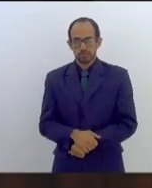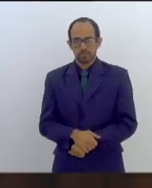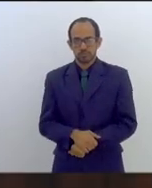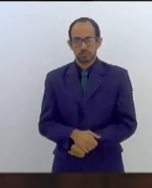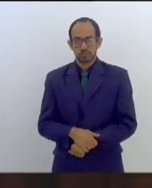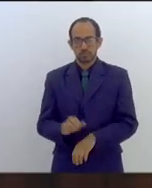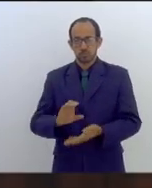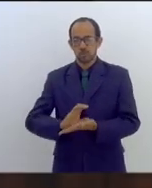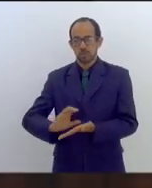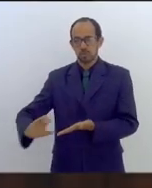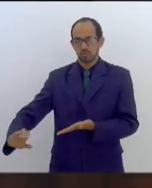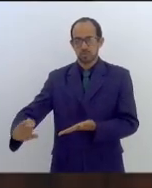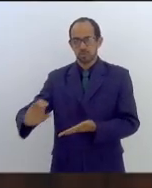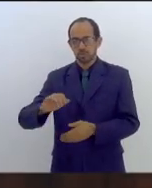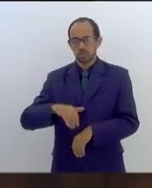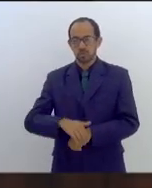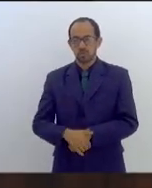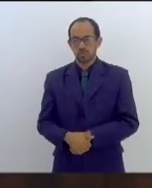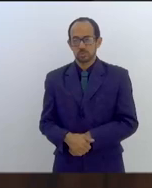Orçamento...